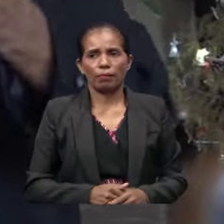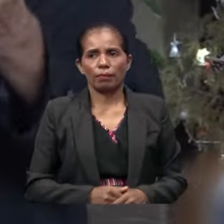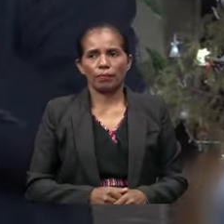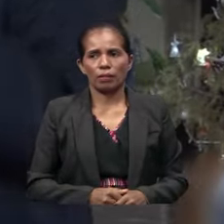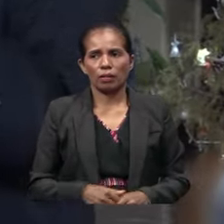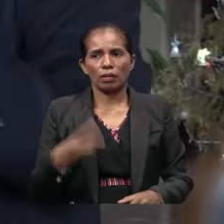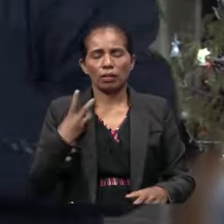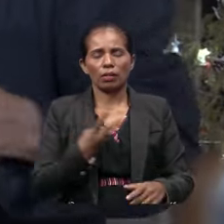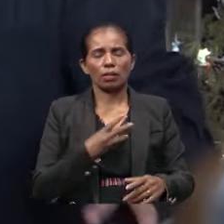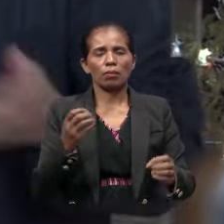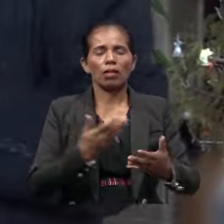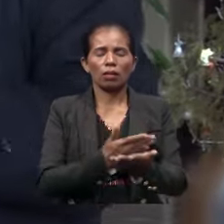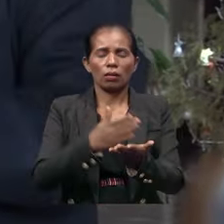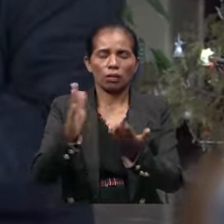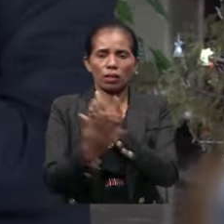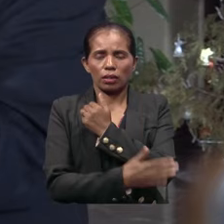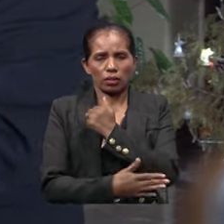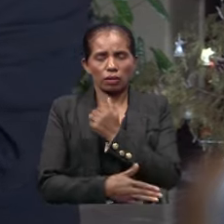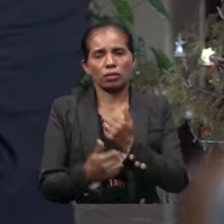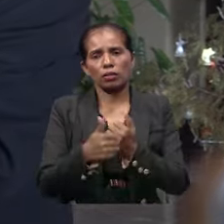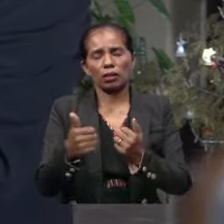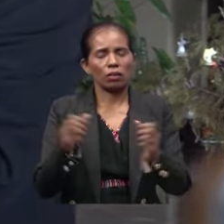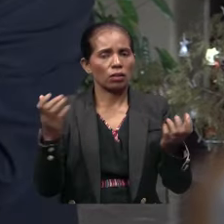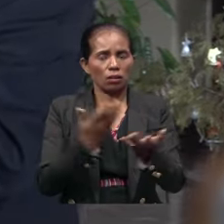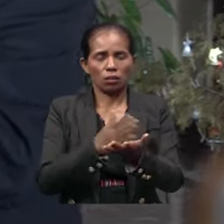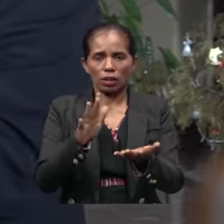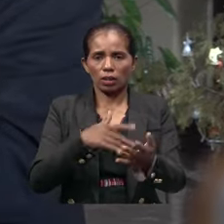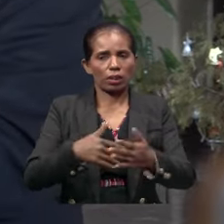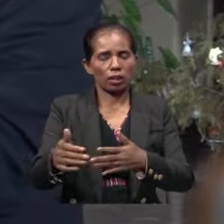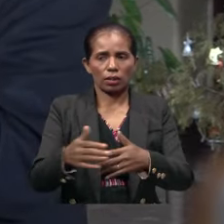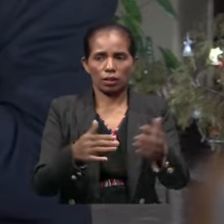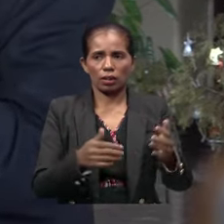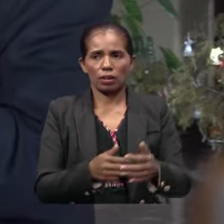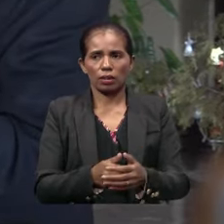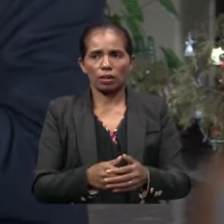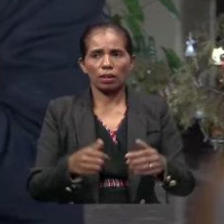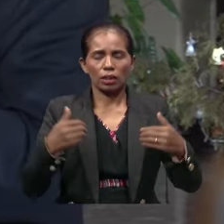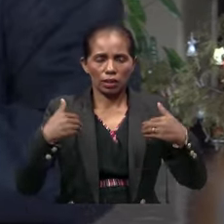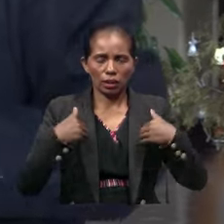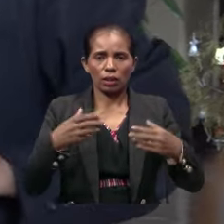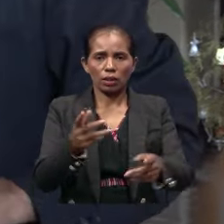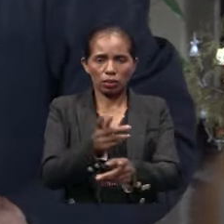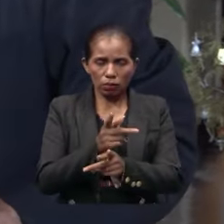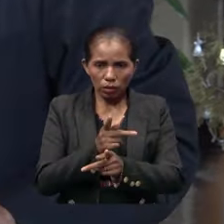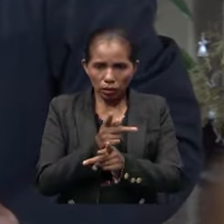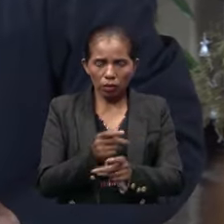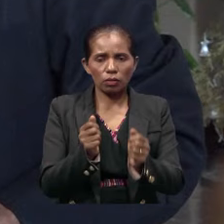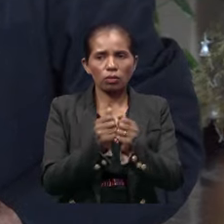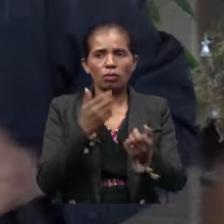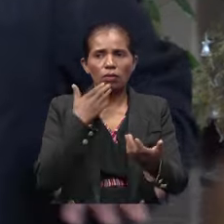passou só e liur loja bem e te passou só a ribiro mais bot se nef tem que ir cuidado de dia, né,